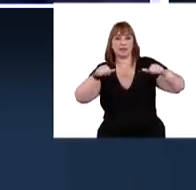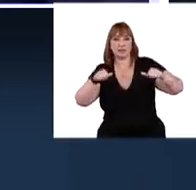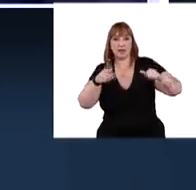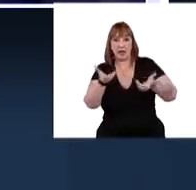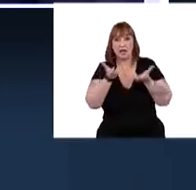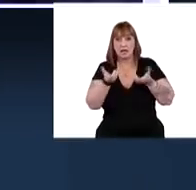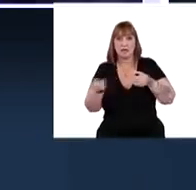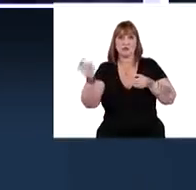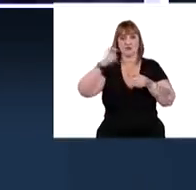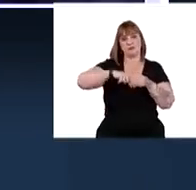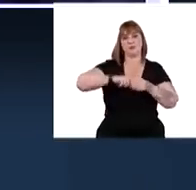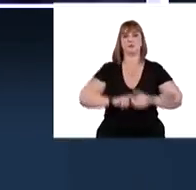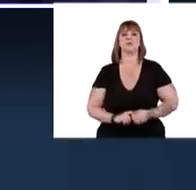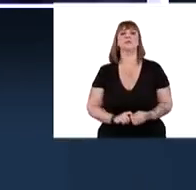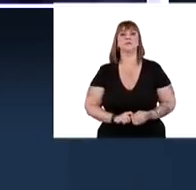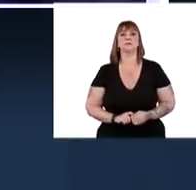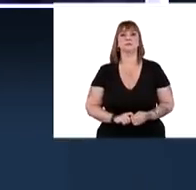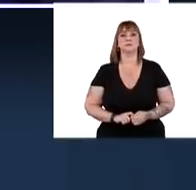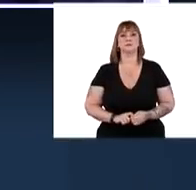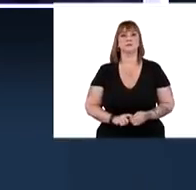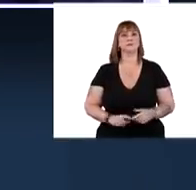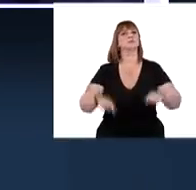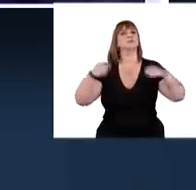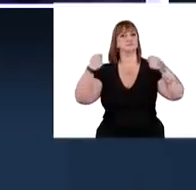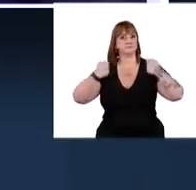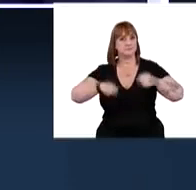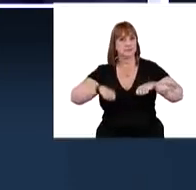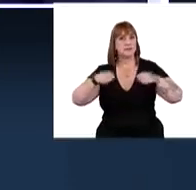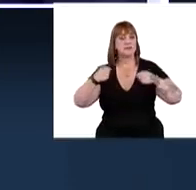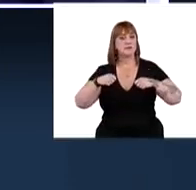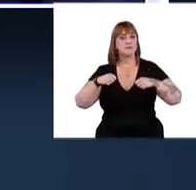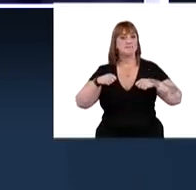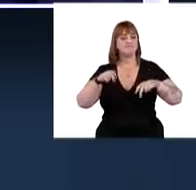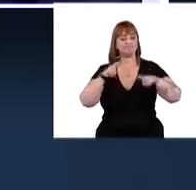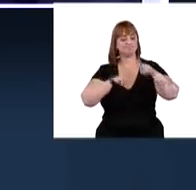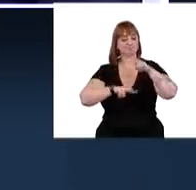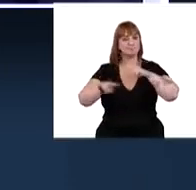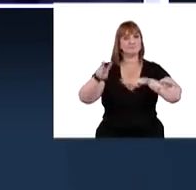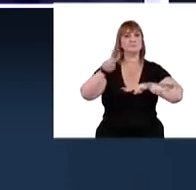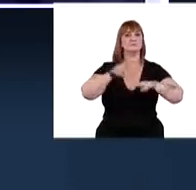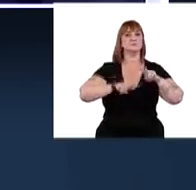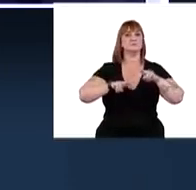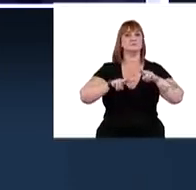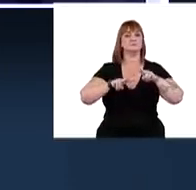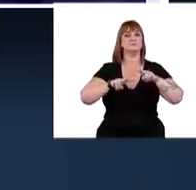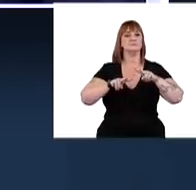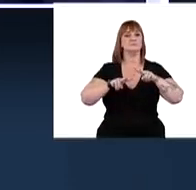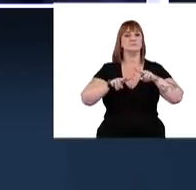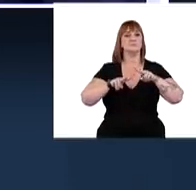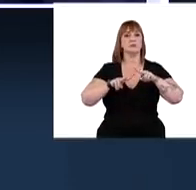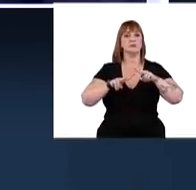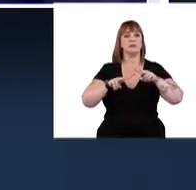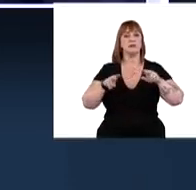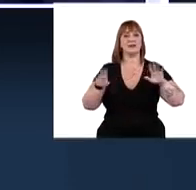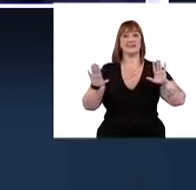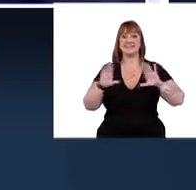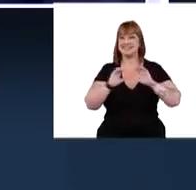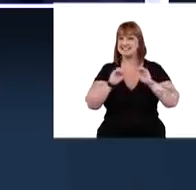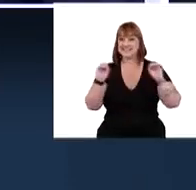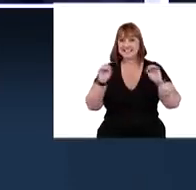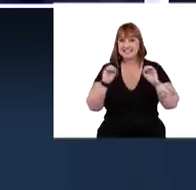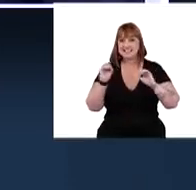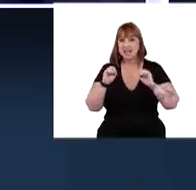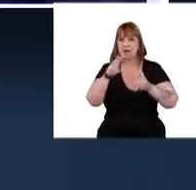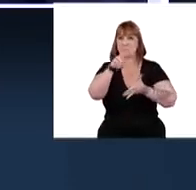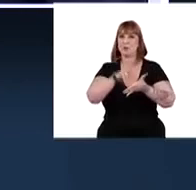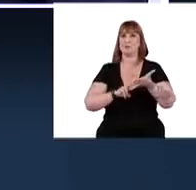pleiteiam? Olha, é preciso rever também as isenções das taxas, né,